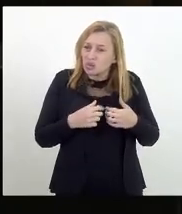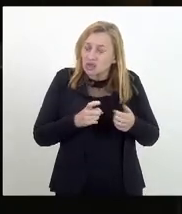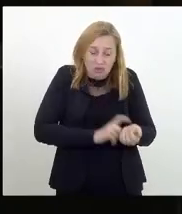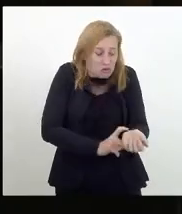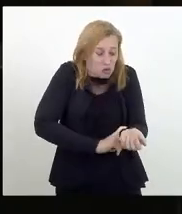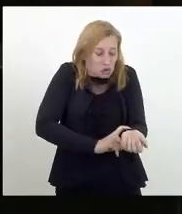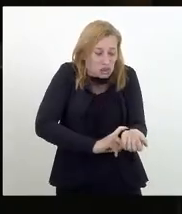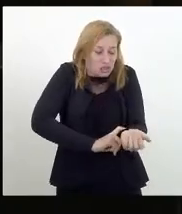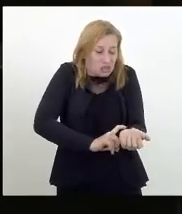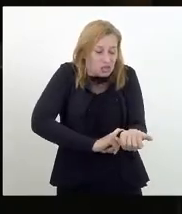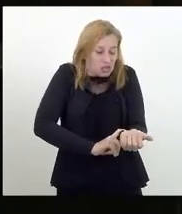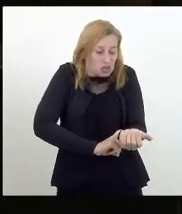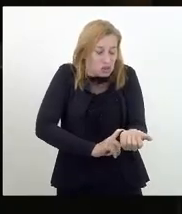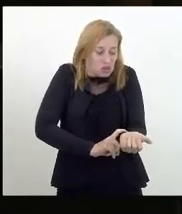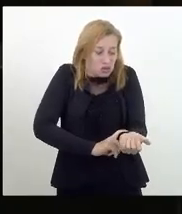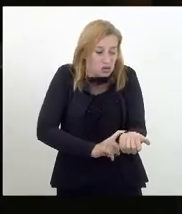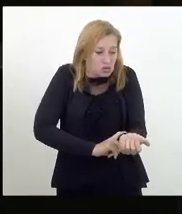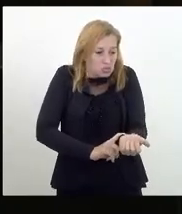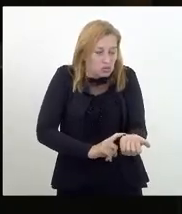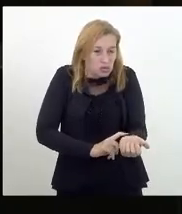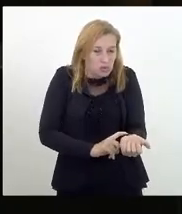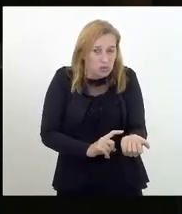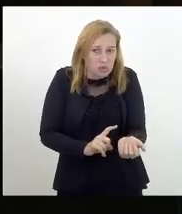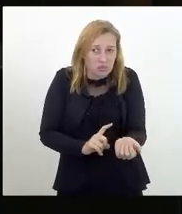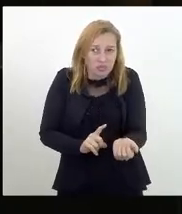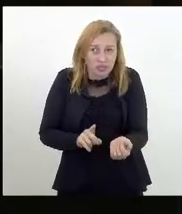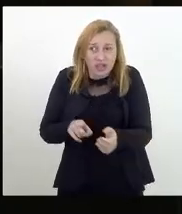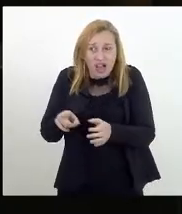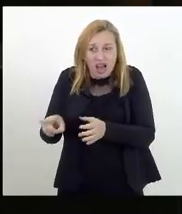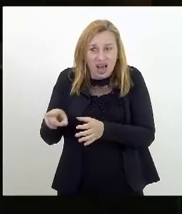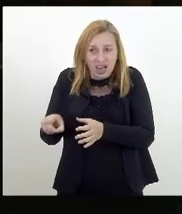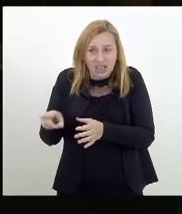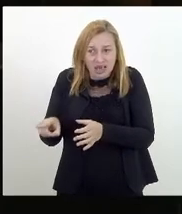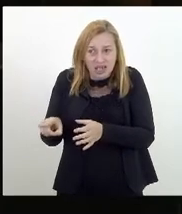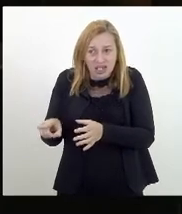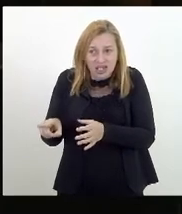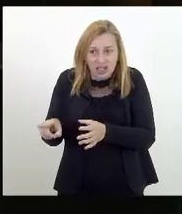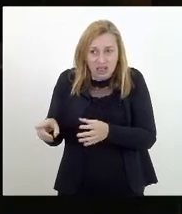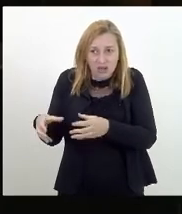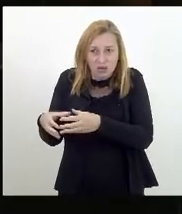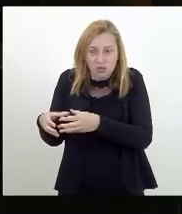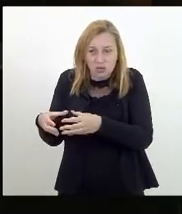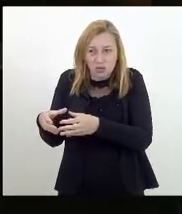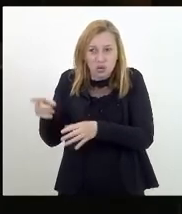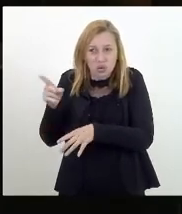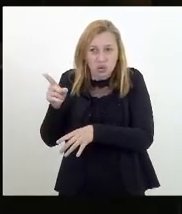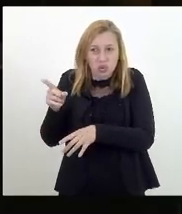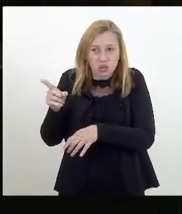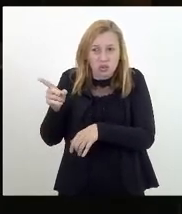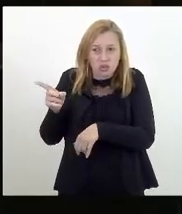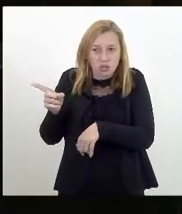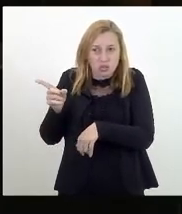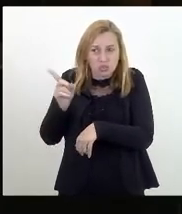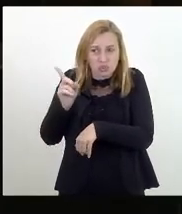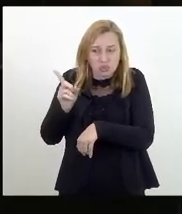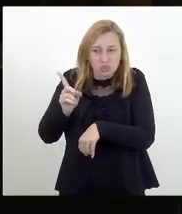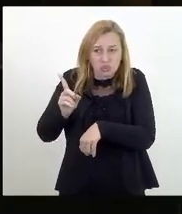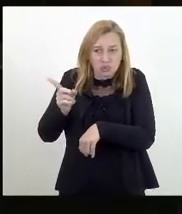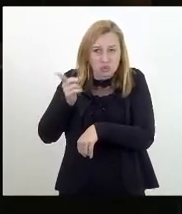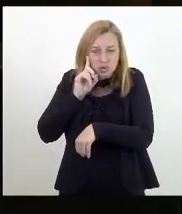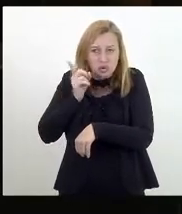por parte daqueles que a todo momento sugavam o nosso país